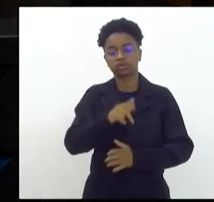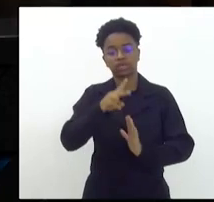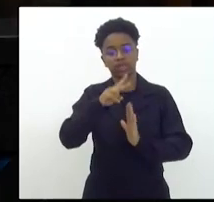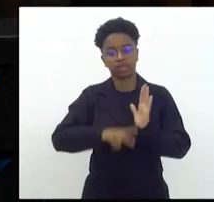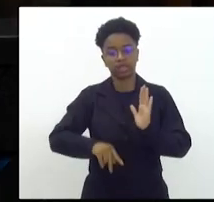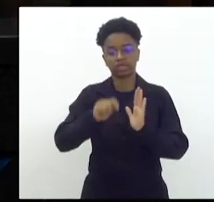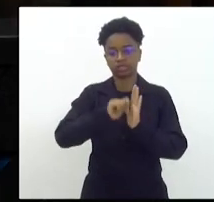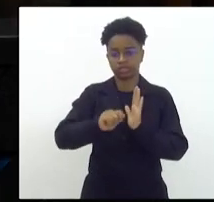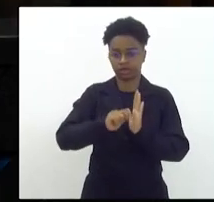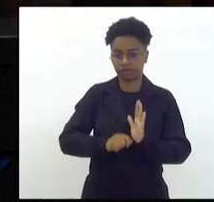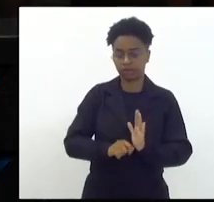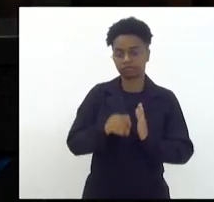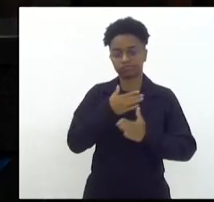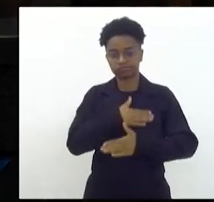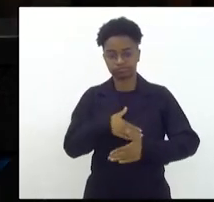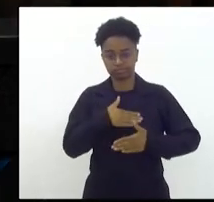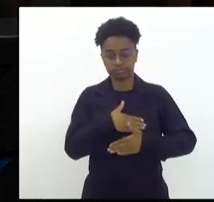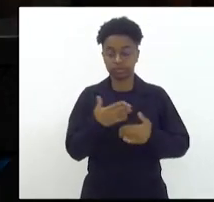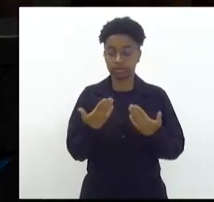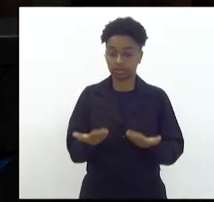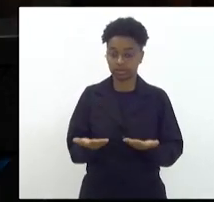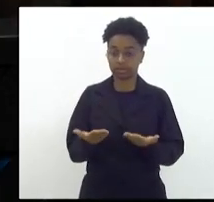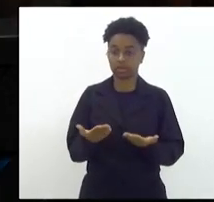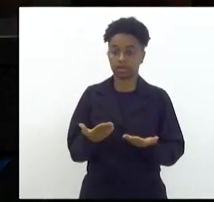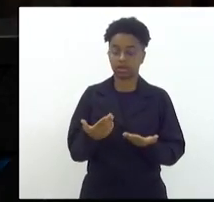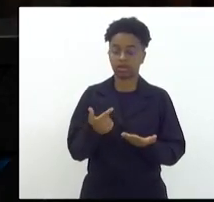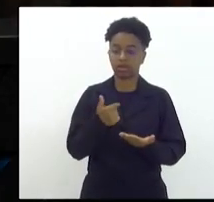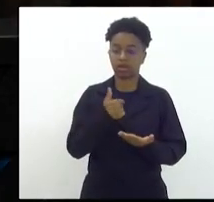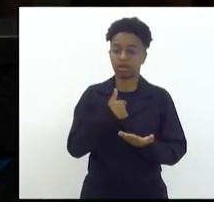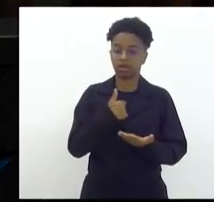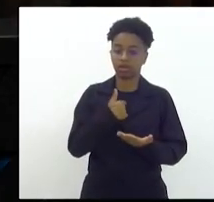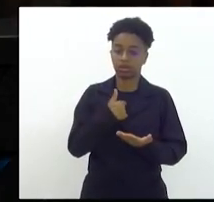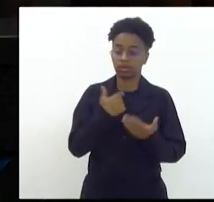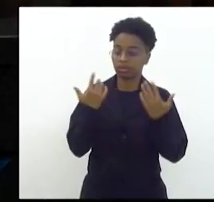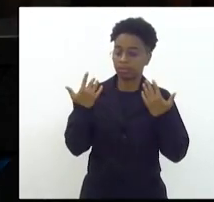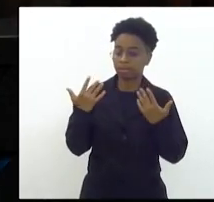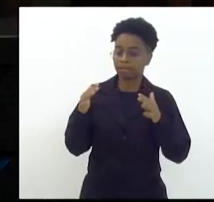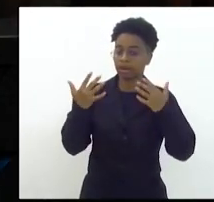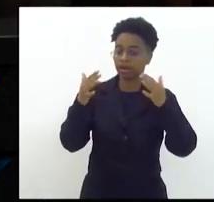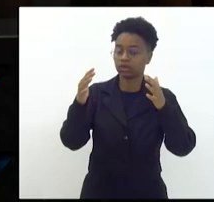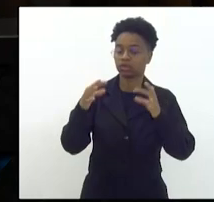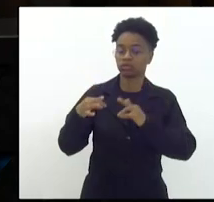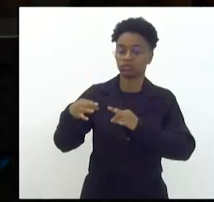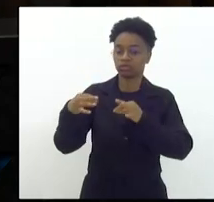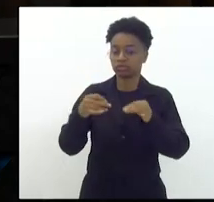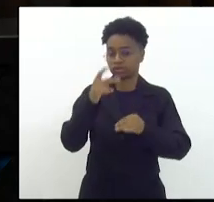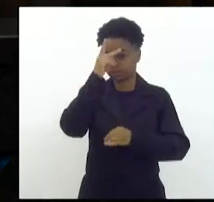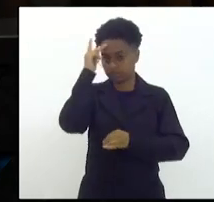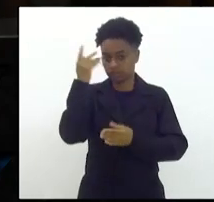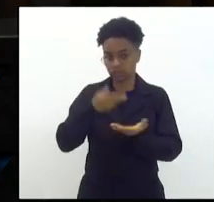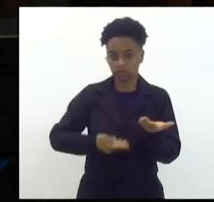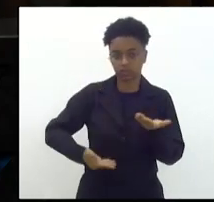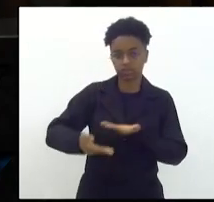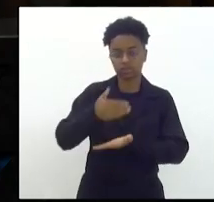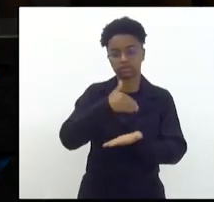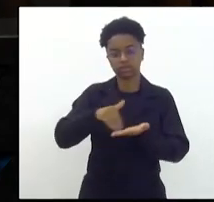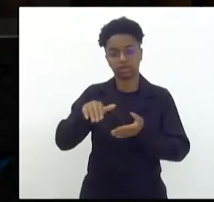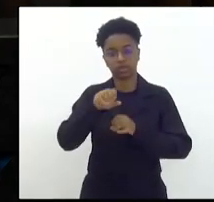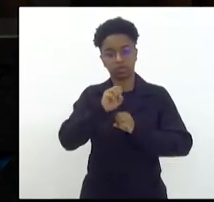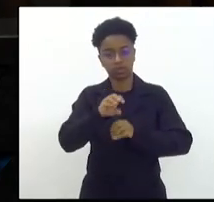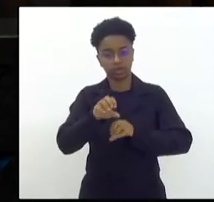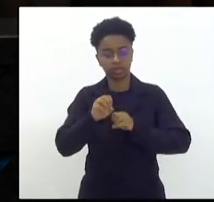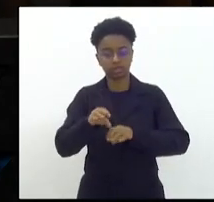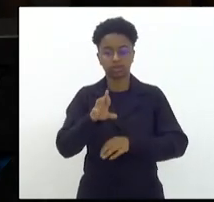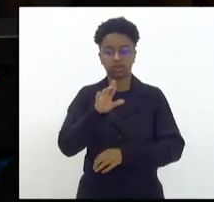e escrever prazerosamente então eu quero dar os parabéns a todas as pessoas envolvidas secretário de educação